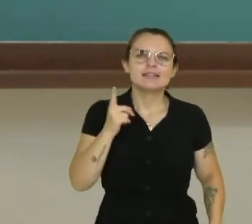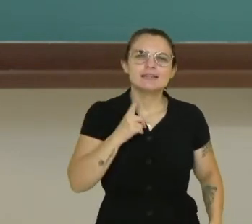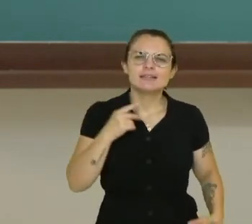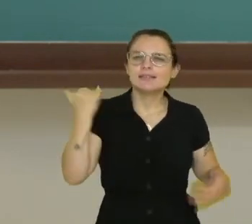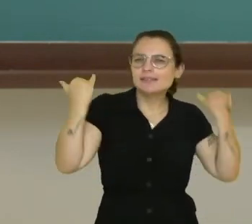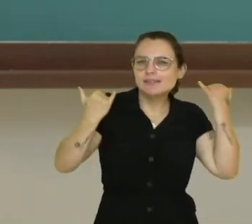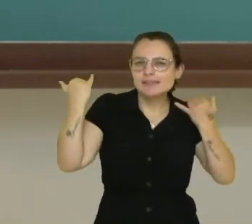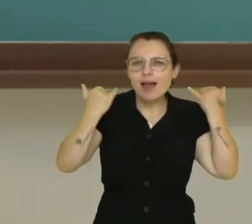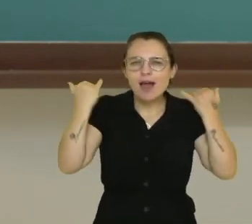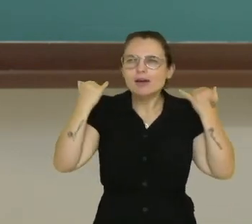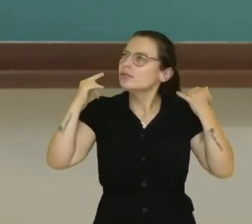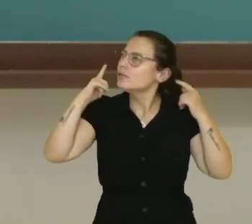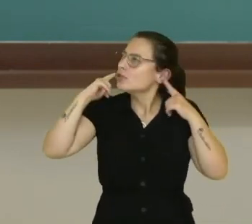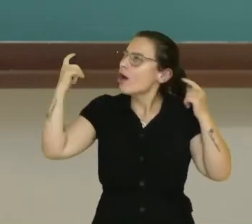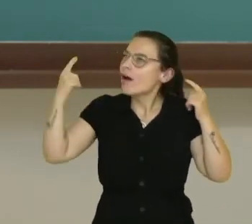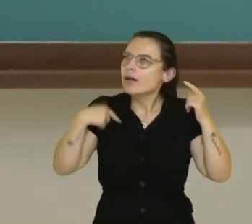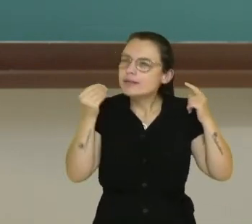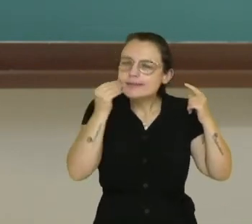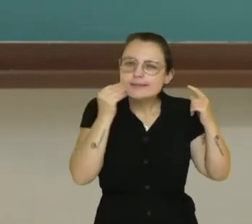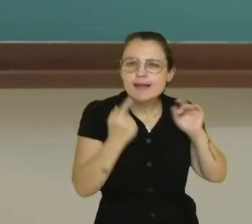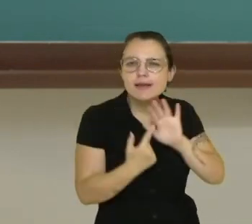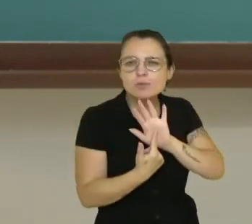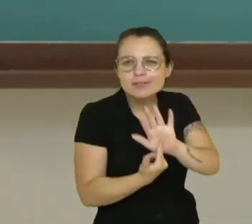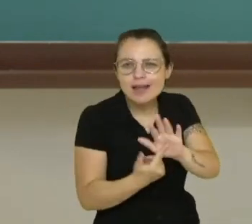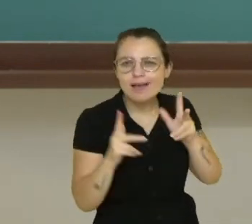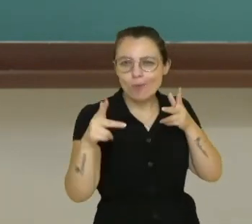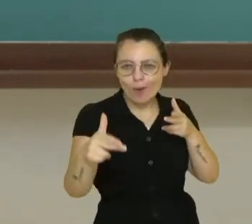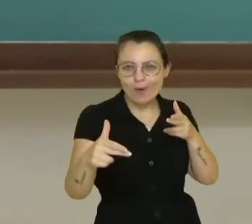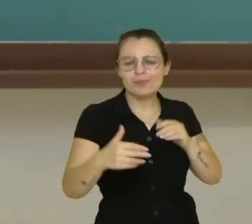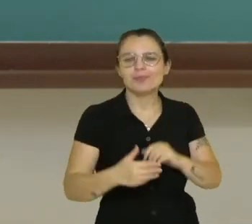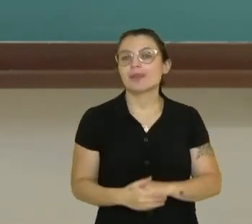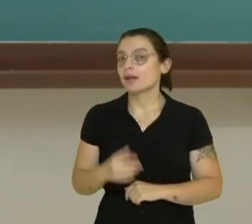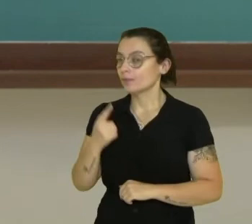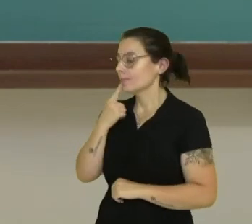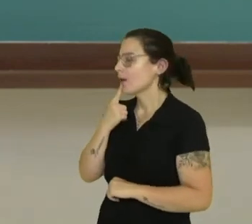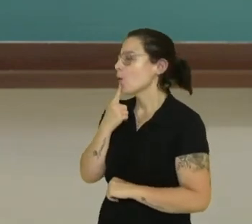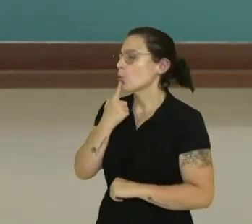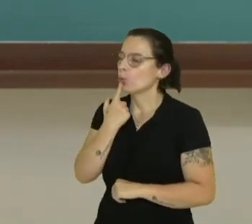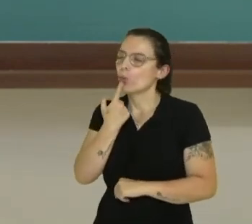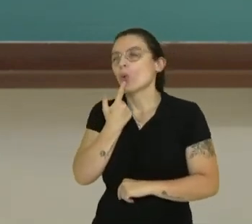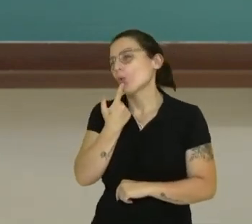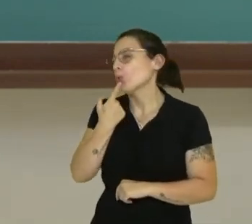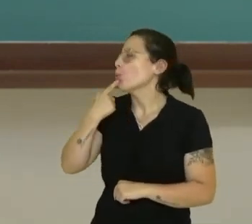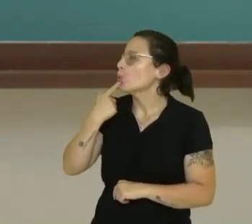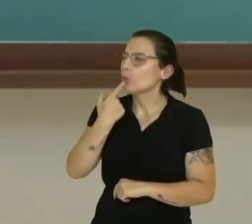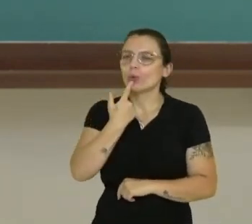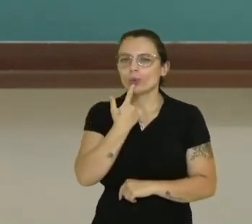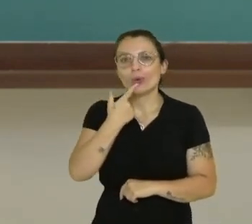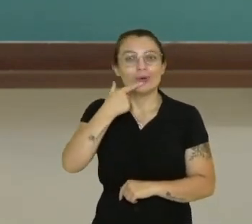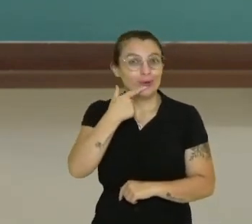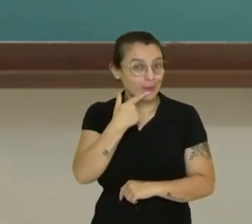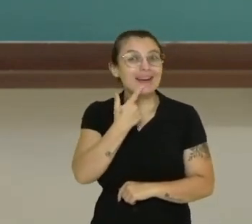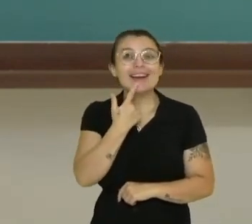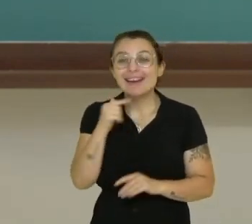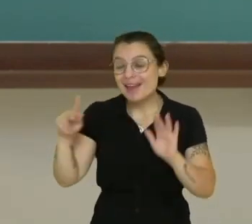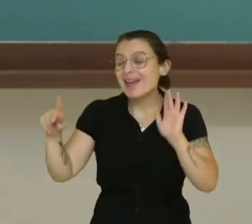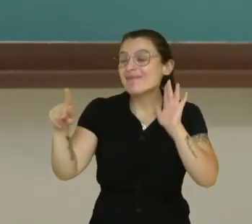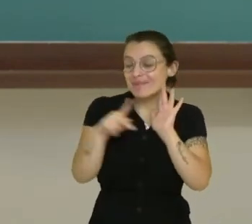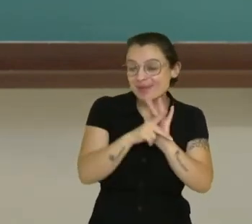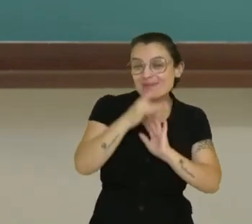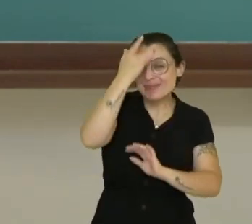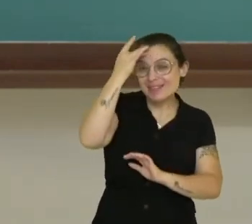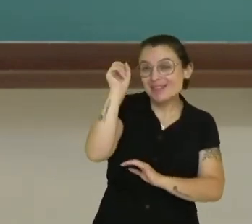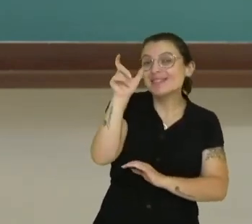procurava reproduzir esses sons? Então você veja bem, o assovio é um forte aliado dos homens